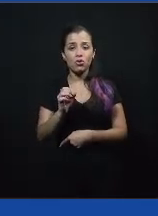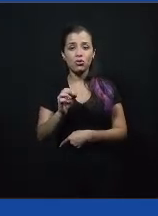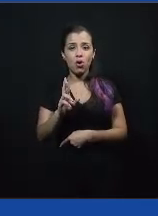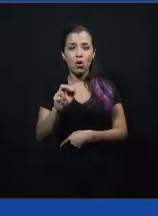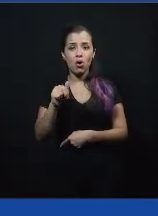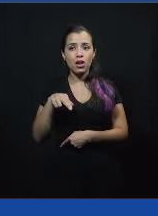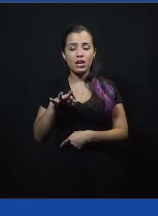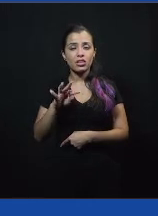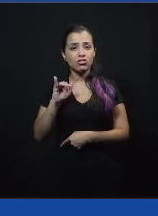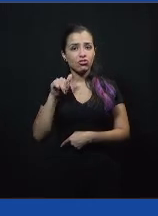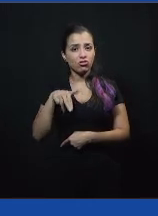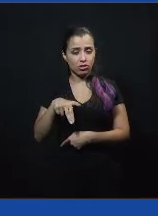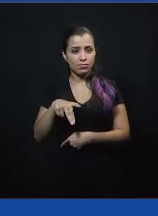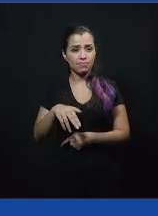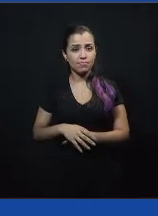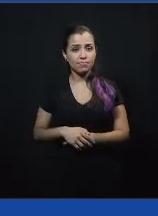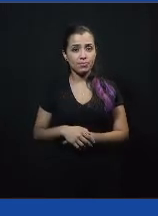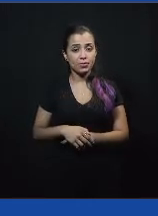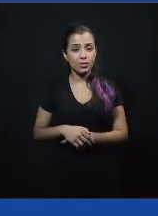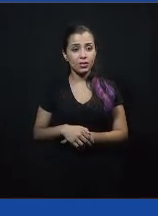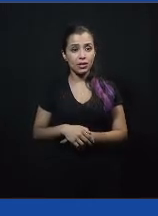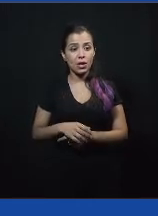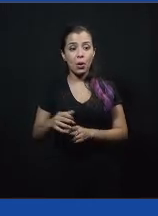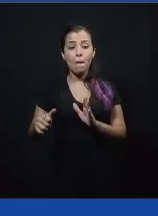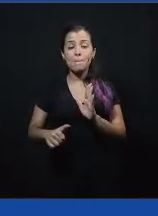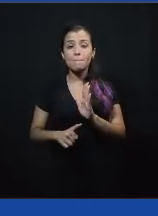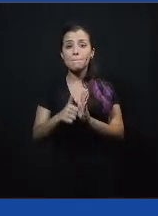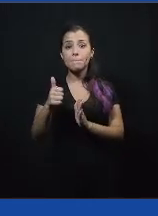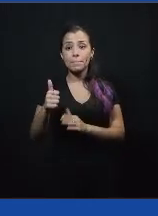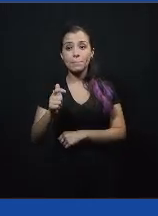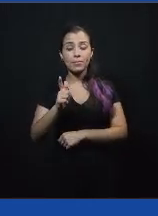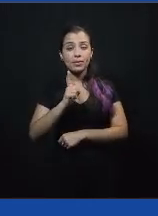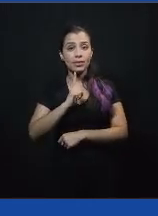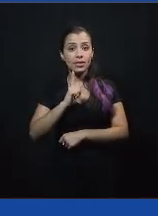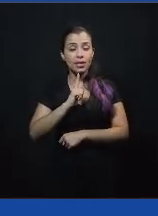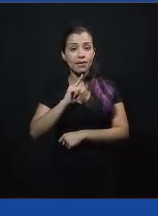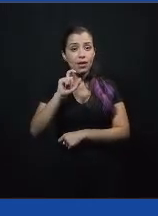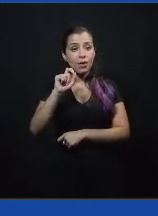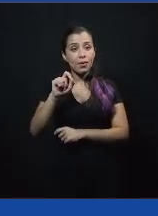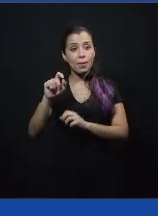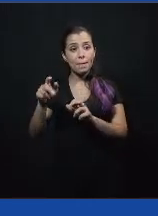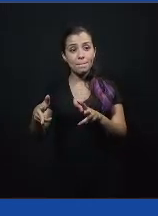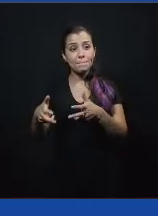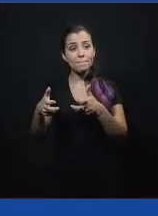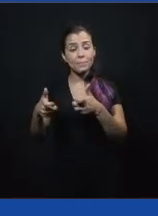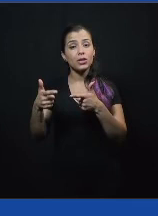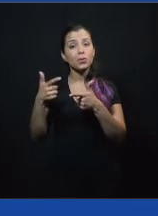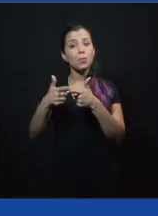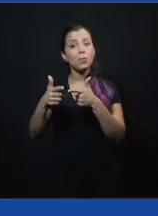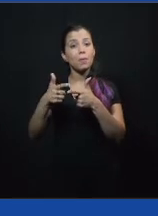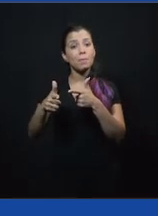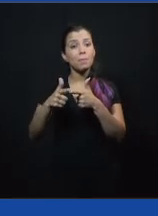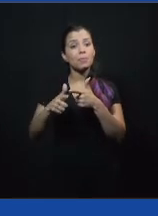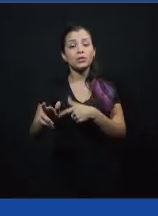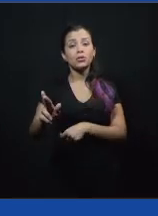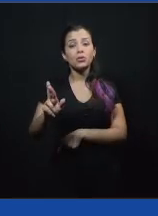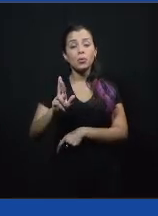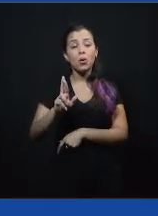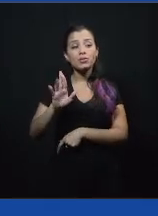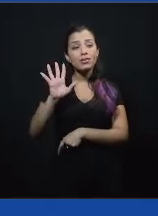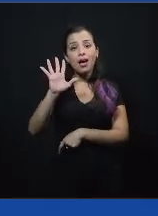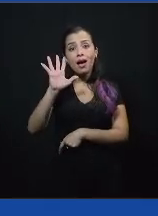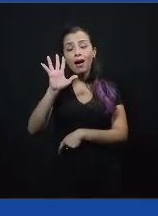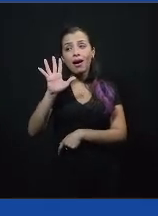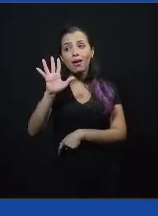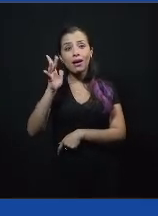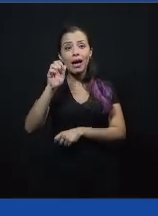teve para o projeto foi foi perceber que as respostas para esses problemas precisa fios não estavam com a gente